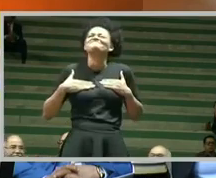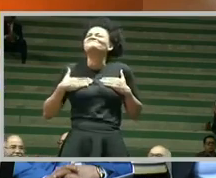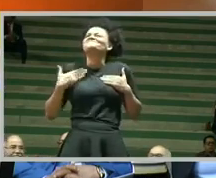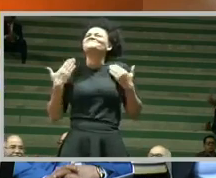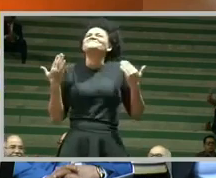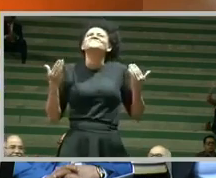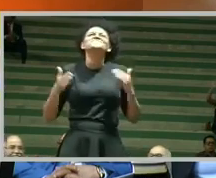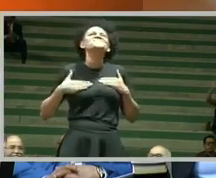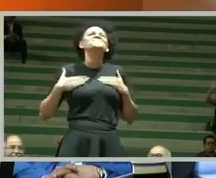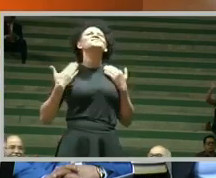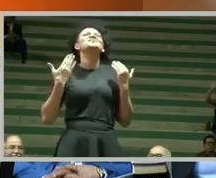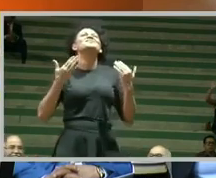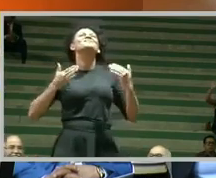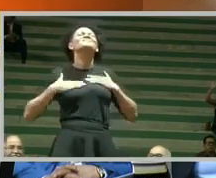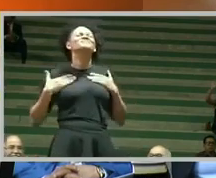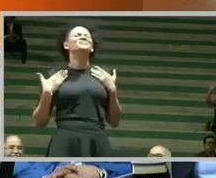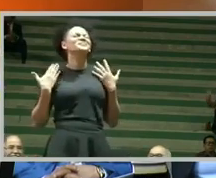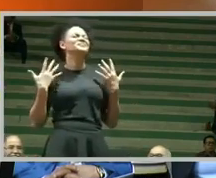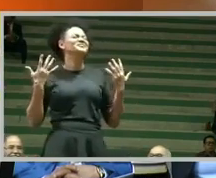alegres.